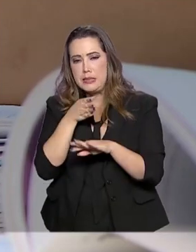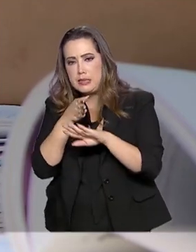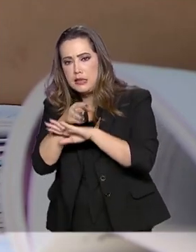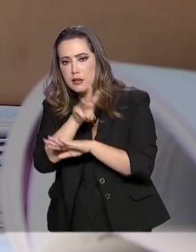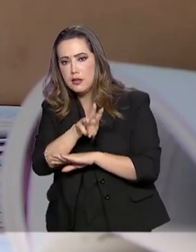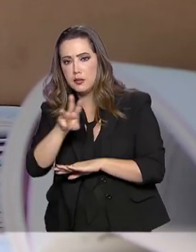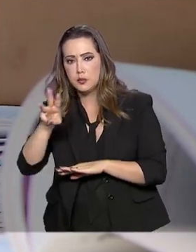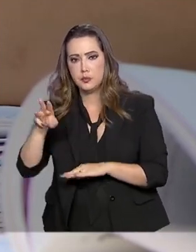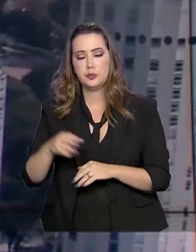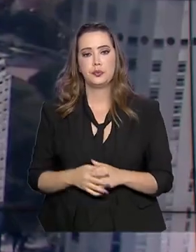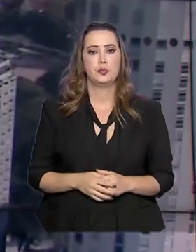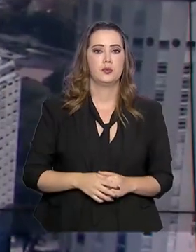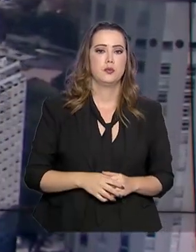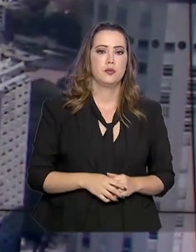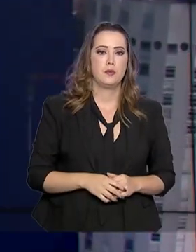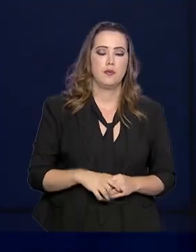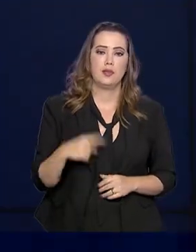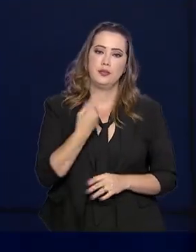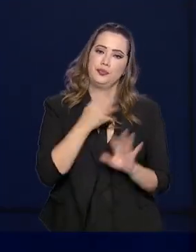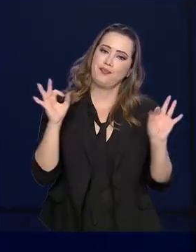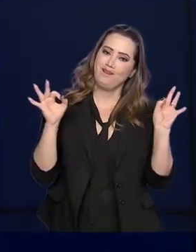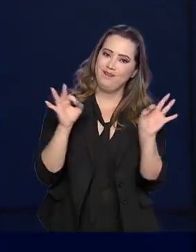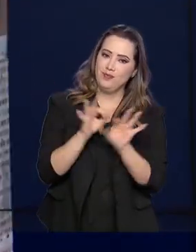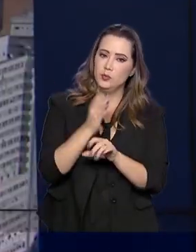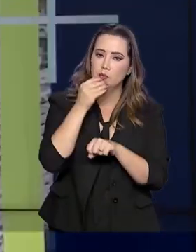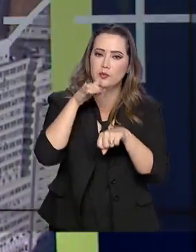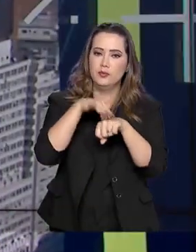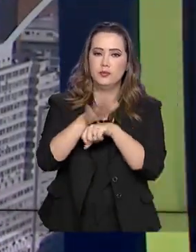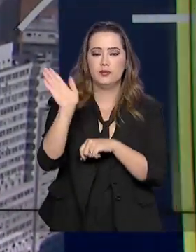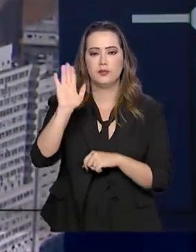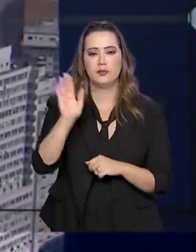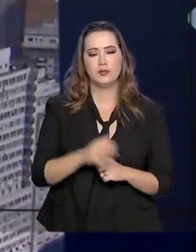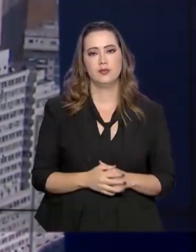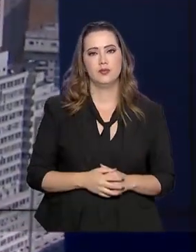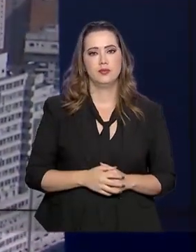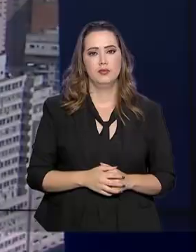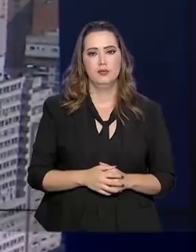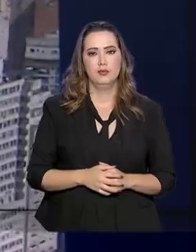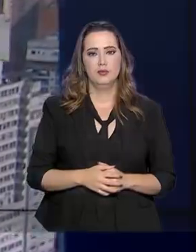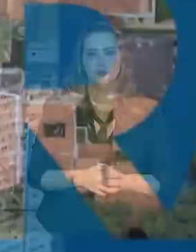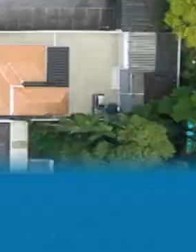EducaCenso. A gente fica por aqui. Uma boa noite e até amanhã.